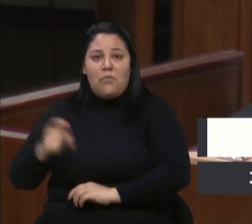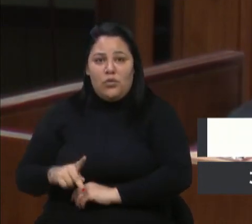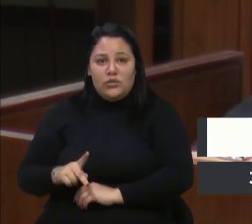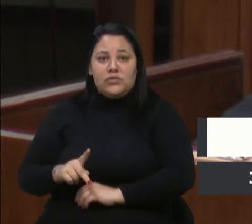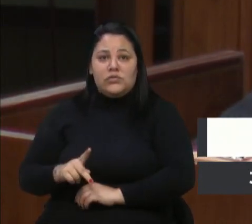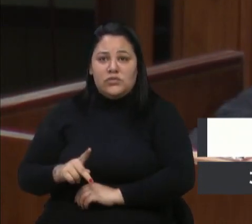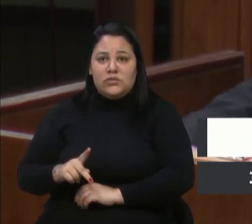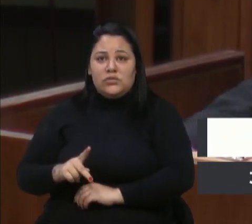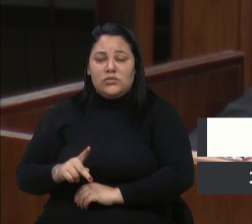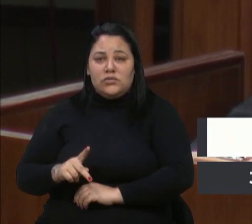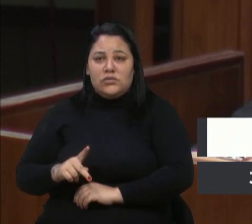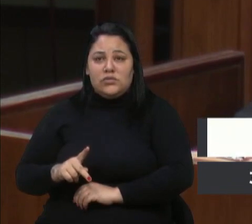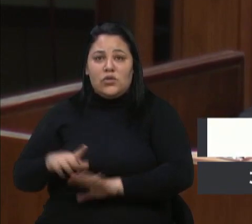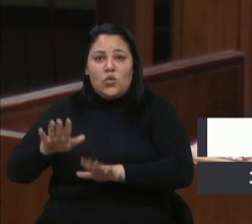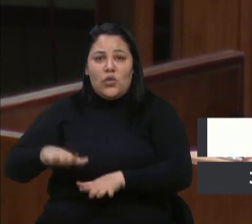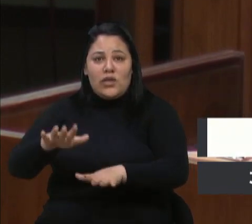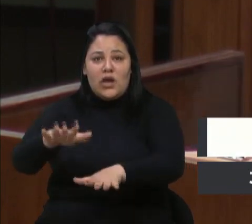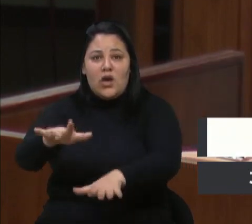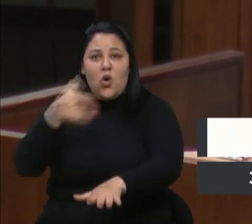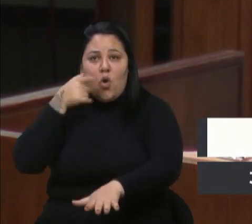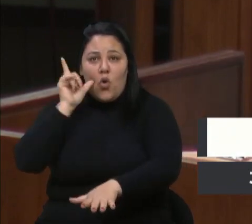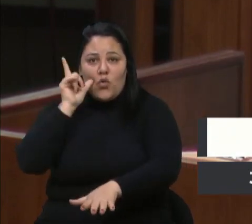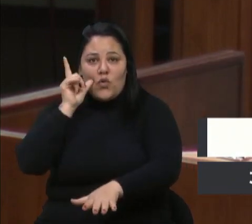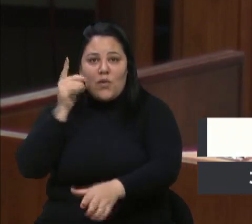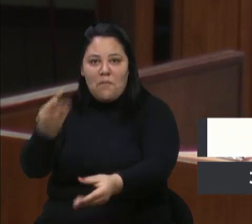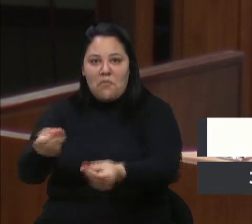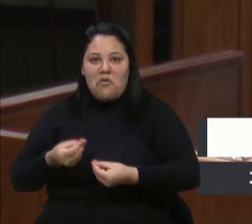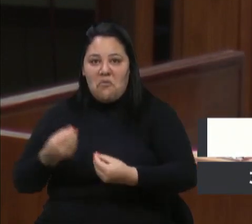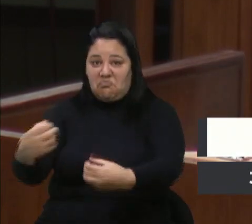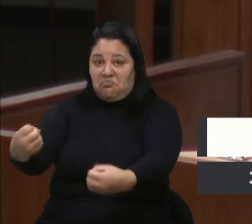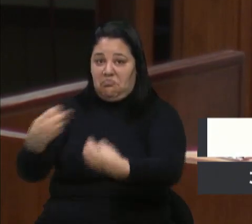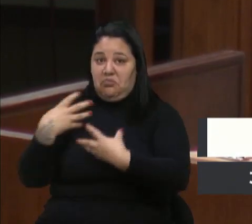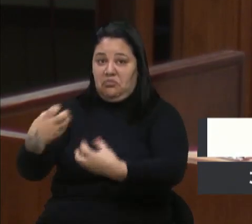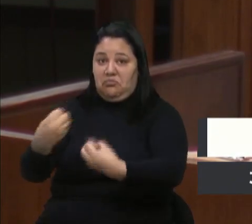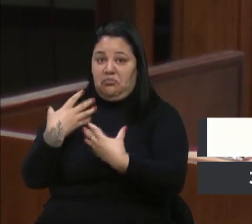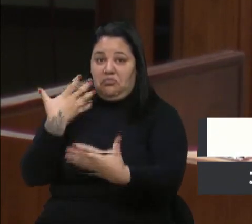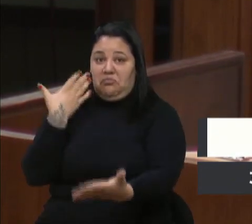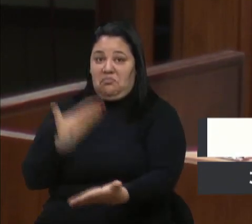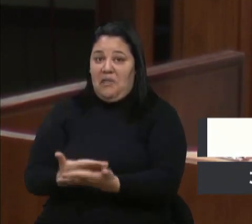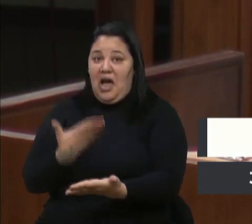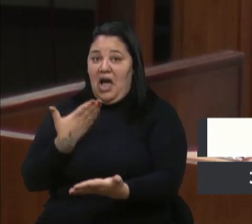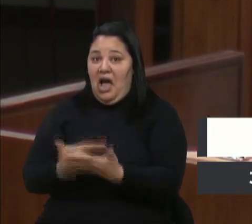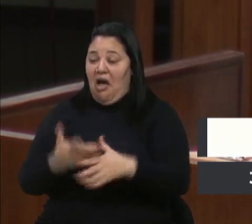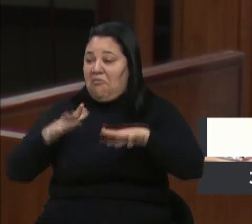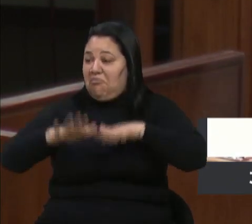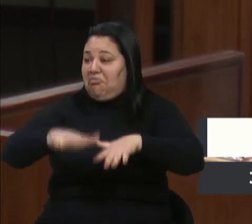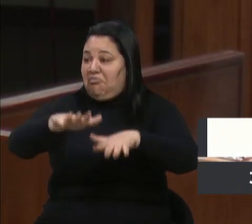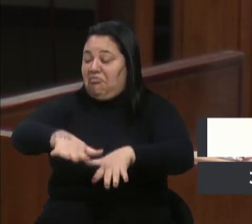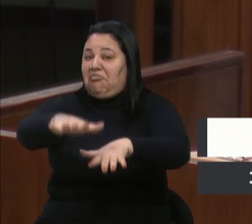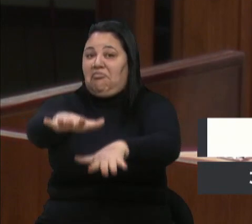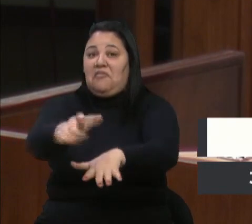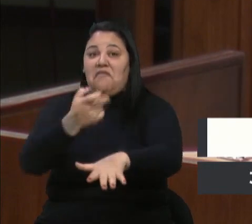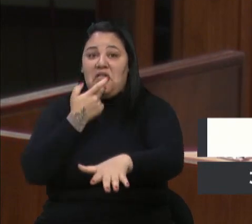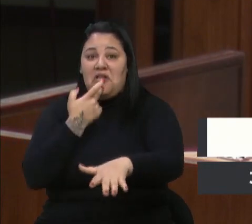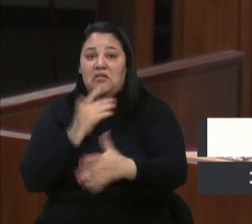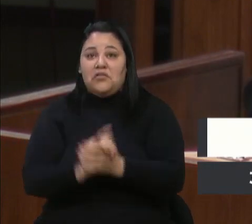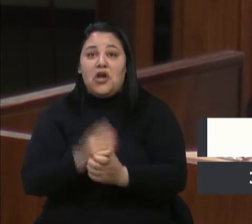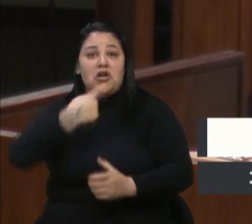aposentado do trânsito ontem, que me deu uma aula de trânsito. Uma aula. E que